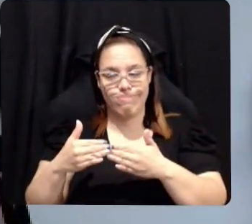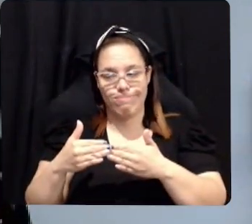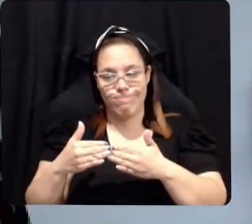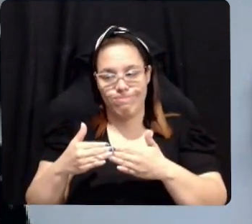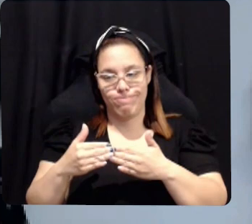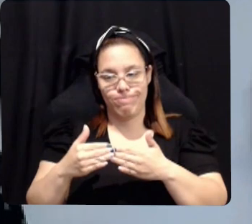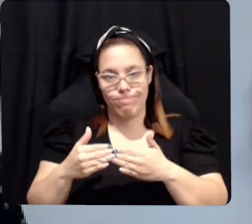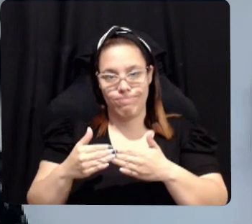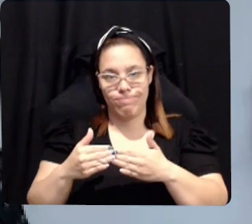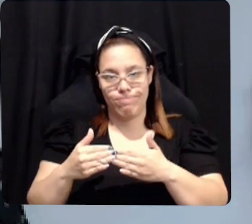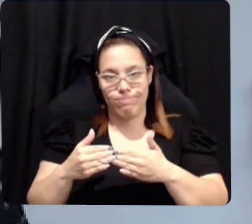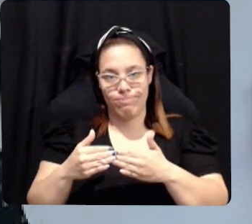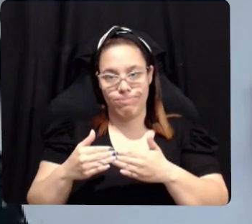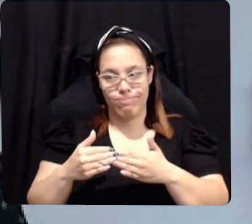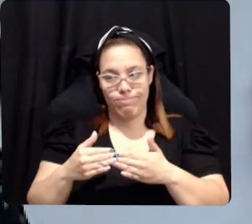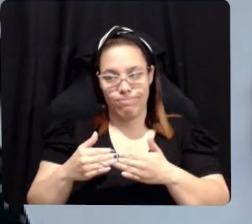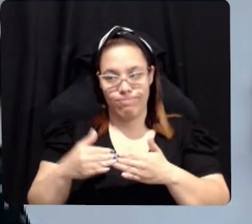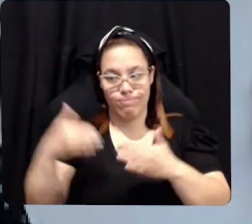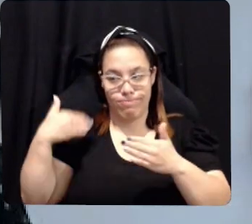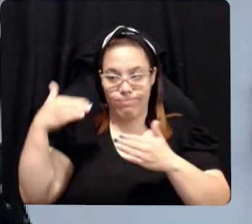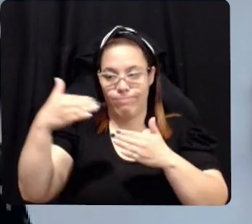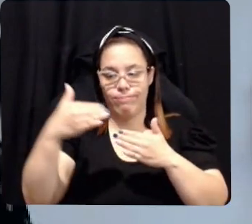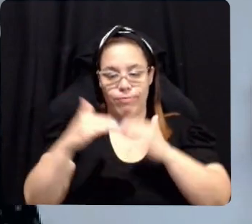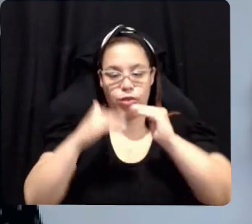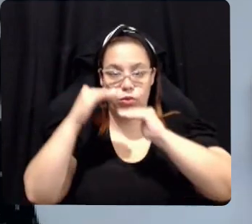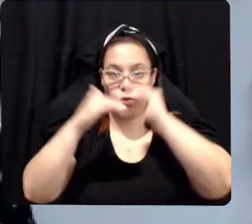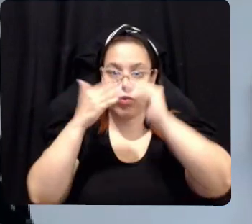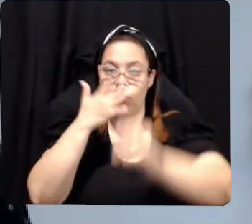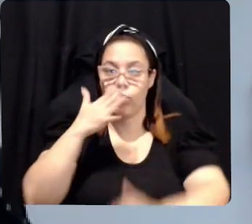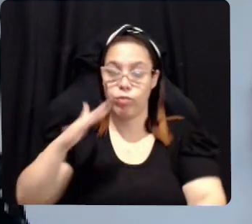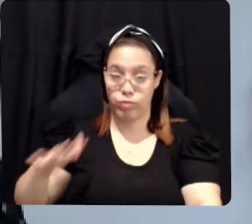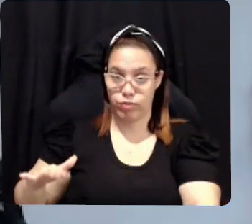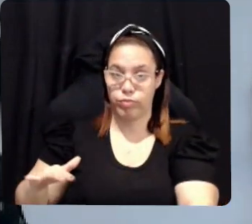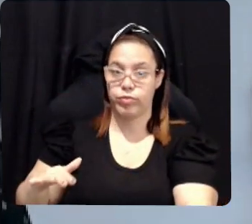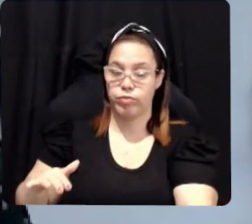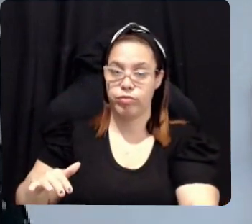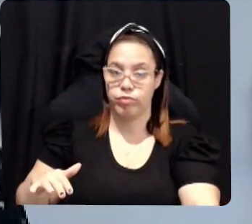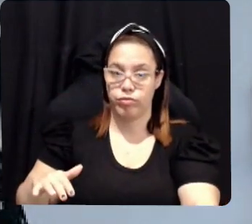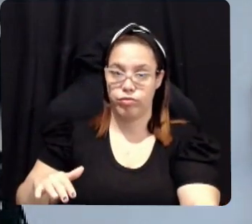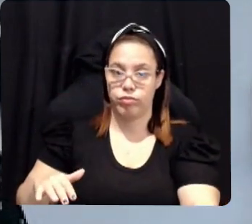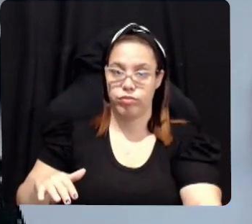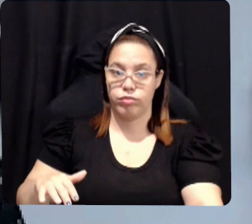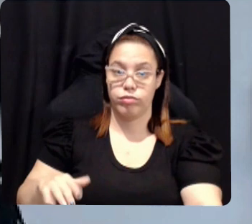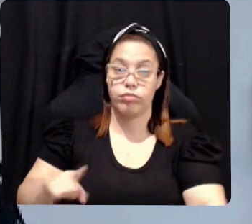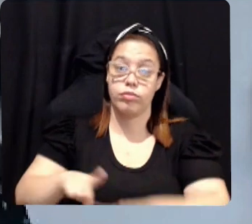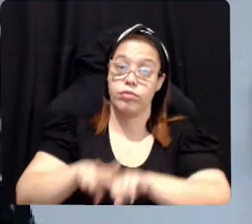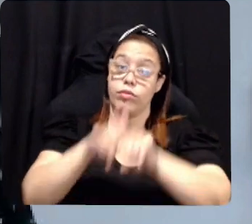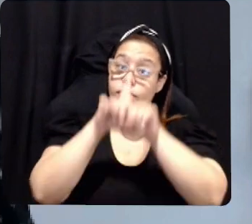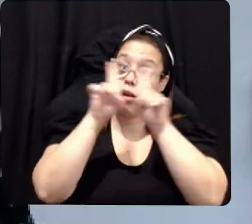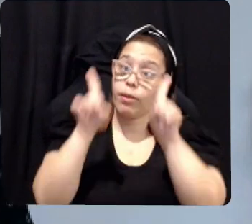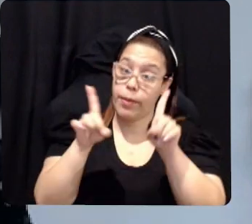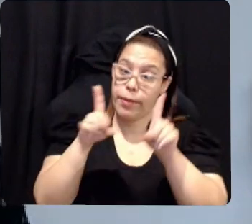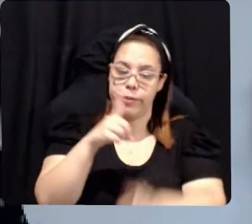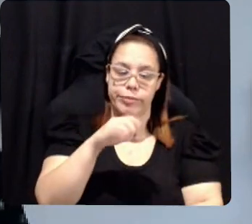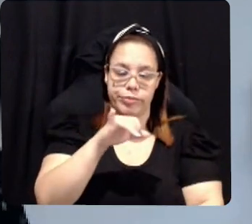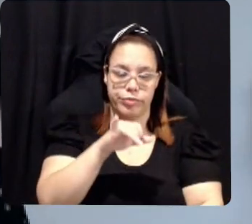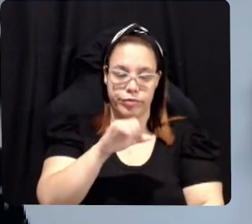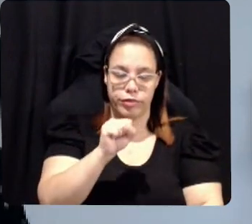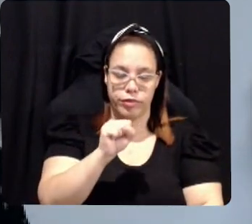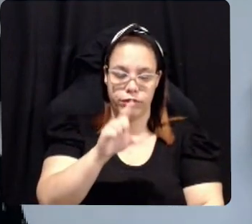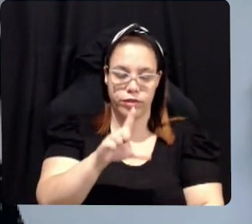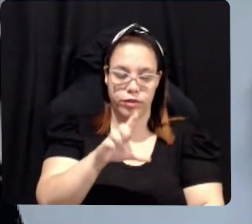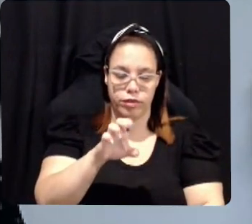não funcionar bem com a evolução dos anos de escolaridade. Mas os